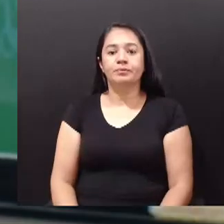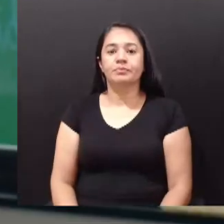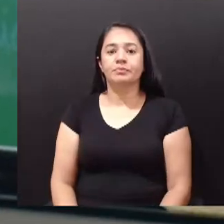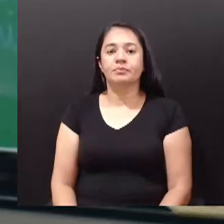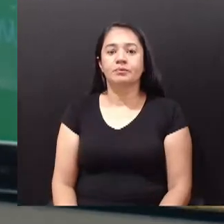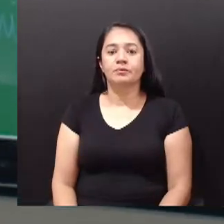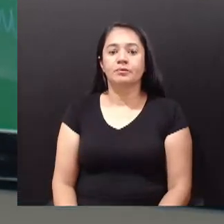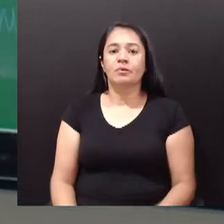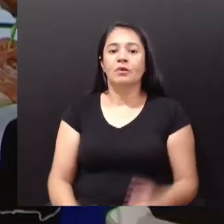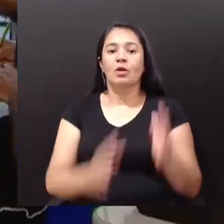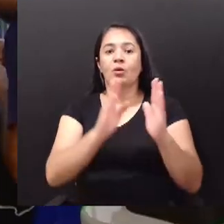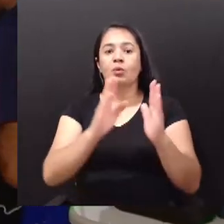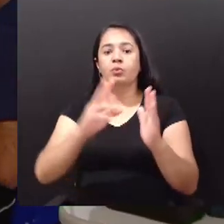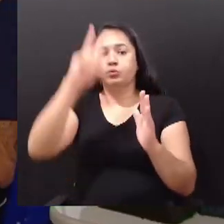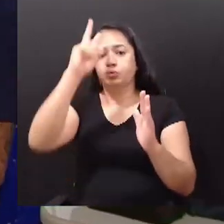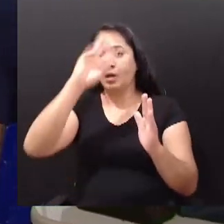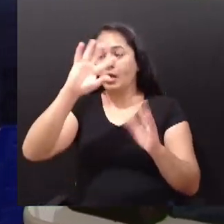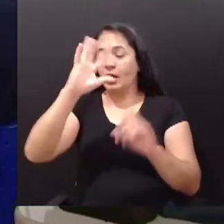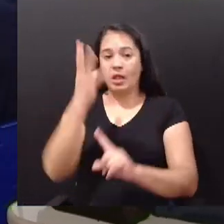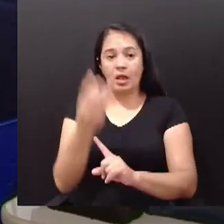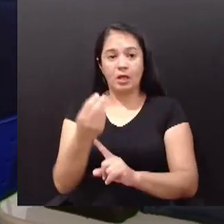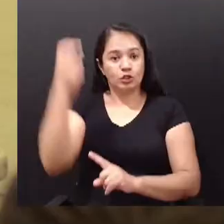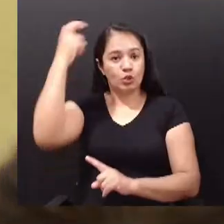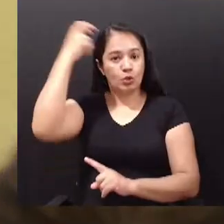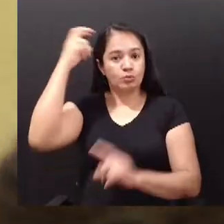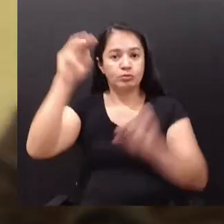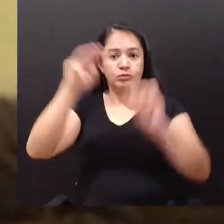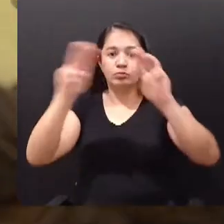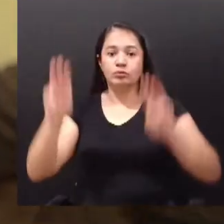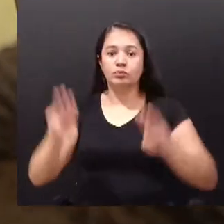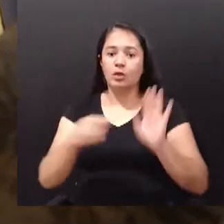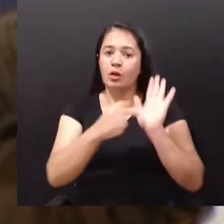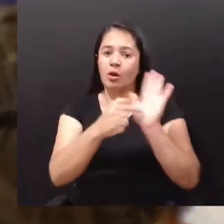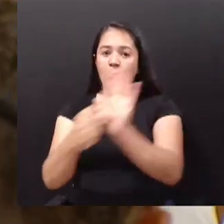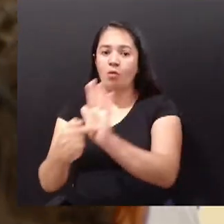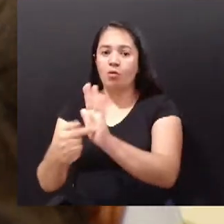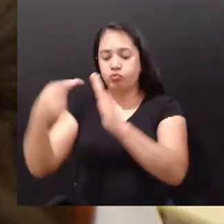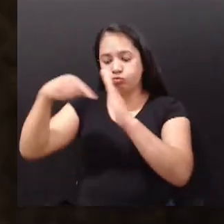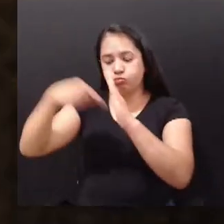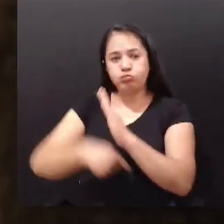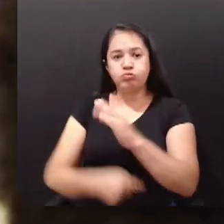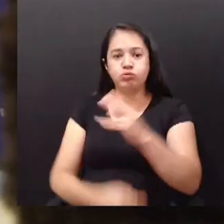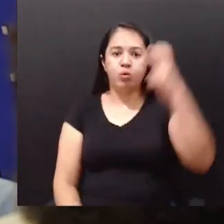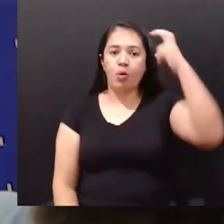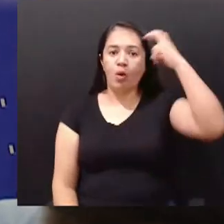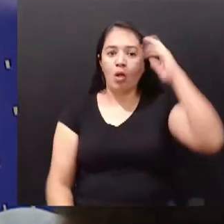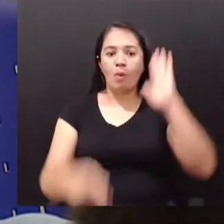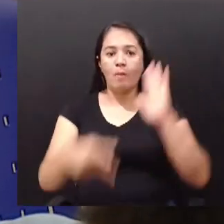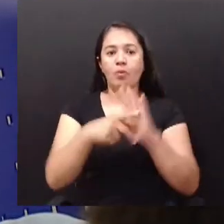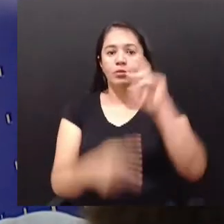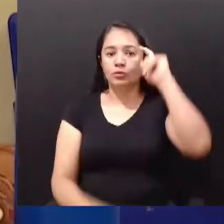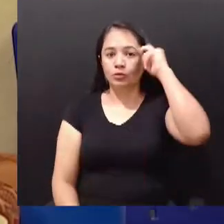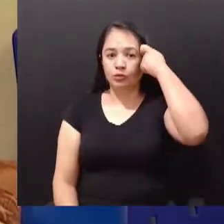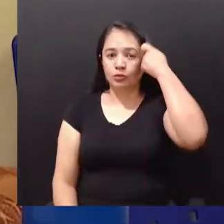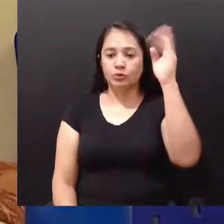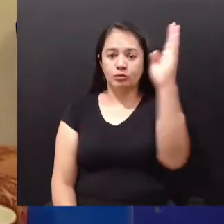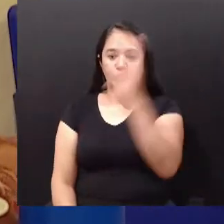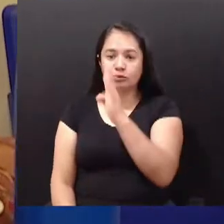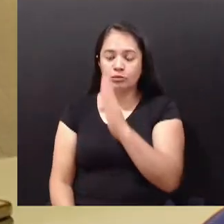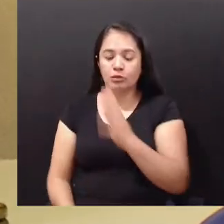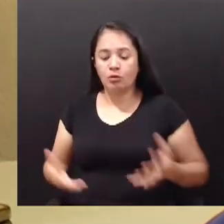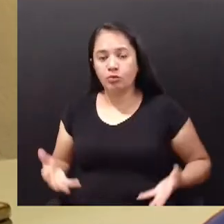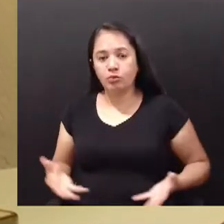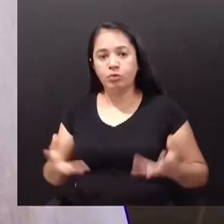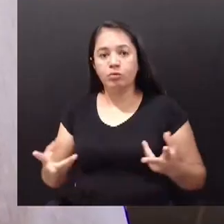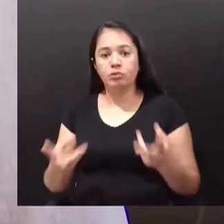arte e cultura, o museu oferece um olhar profundo sobre o universo cultural do negro no Brasil, promovendo o reconhecimento e a